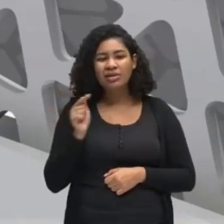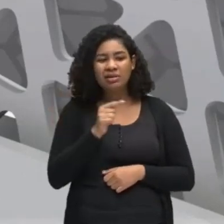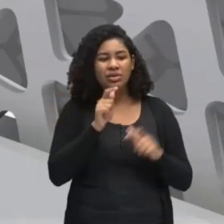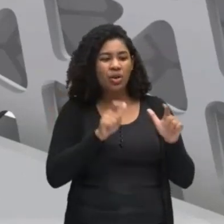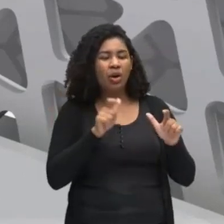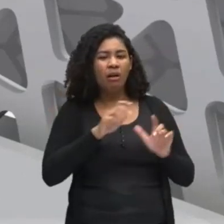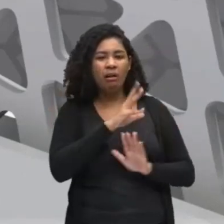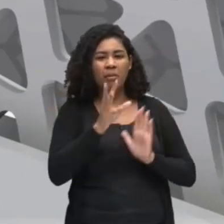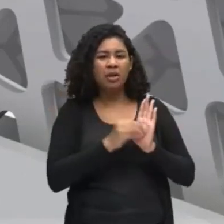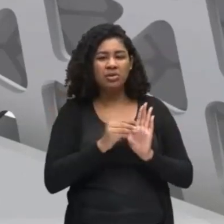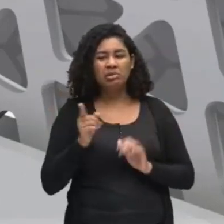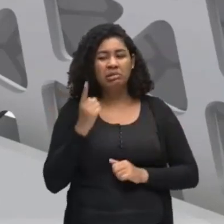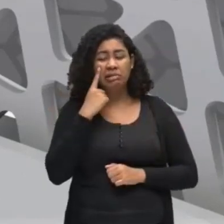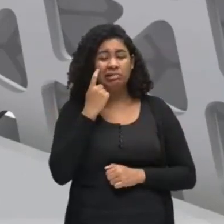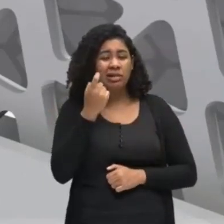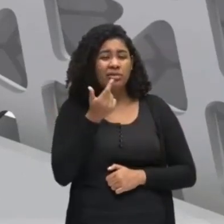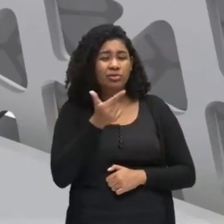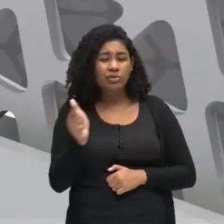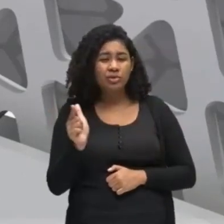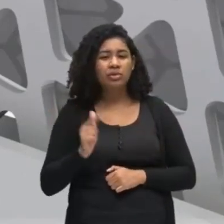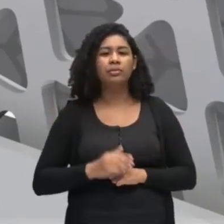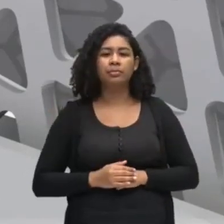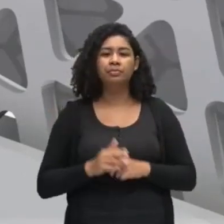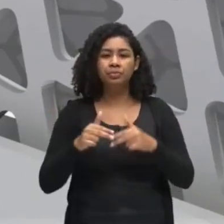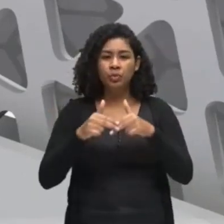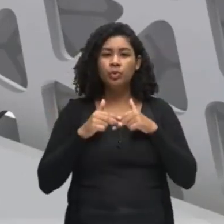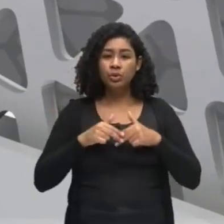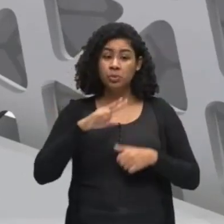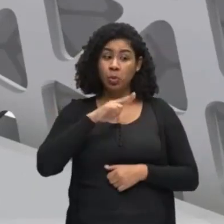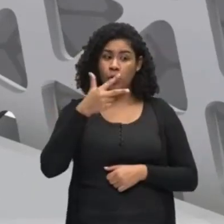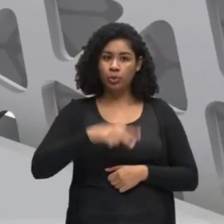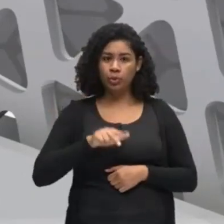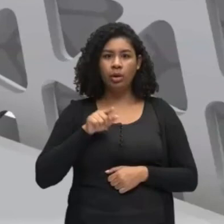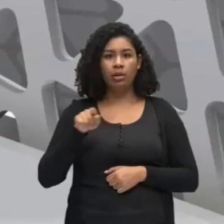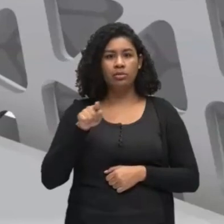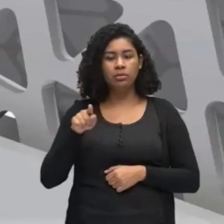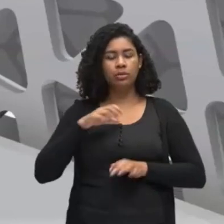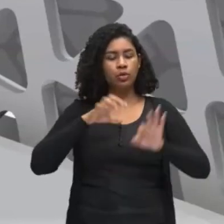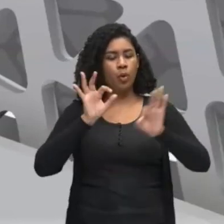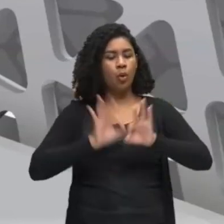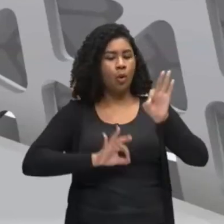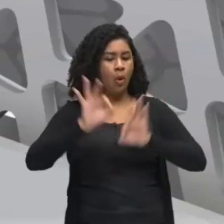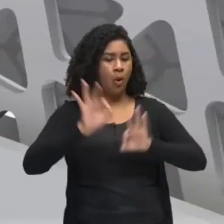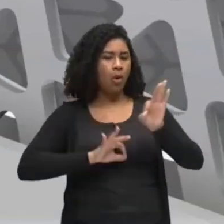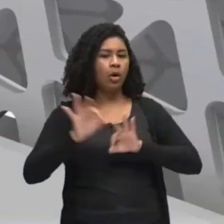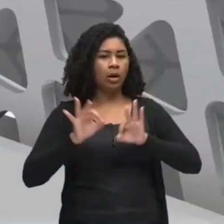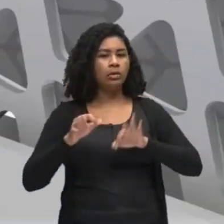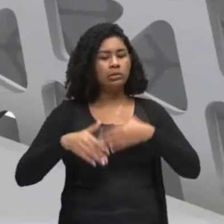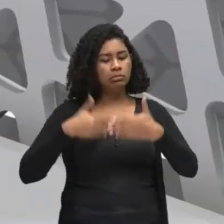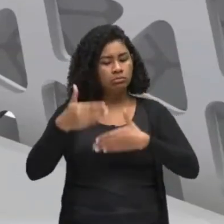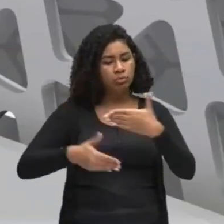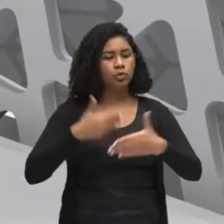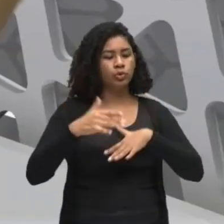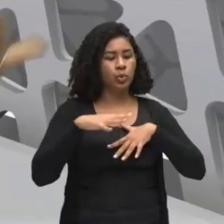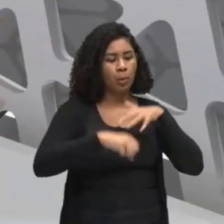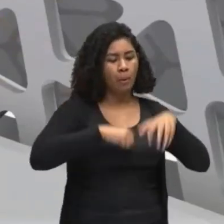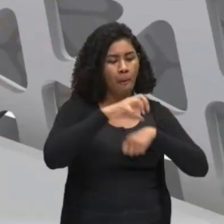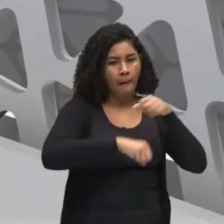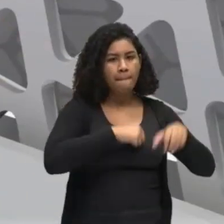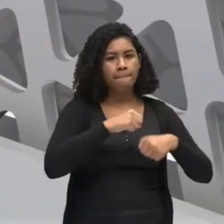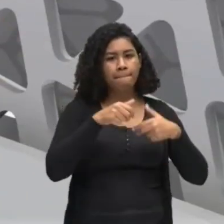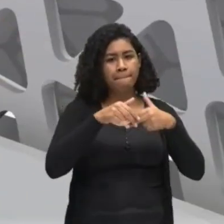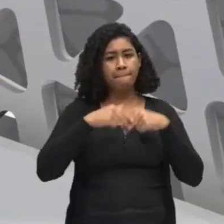de Amazônia brasileira. E é por isso que os portugueses vão organizar o processo de colonização, por isso que nós estamos inseridos